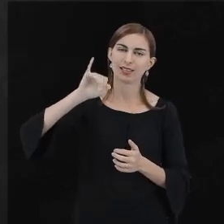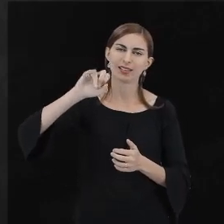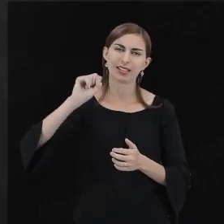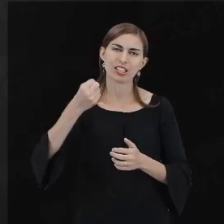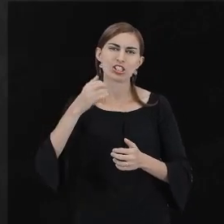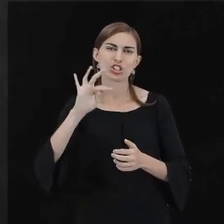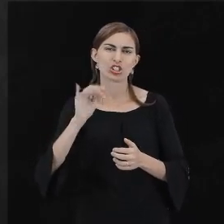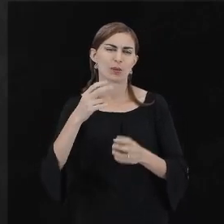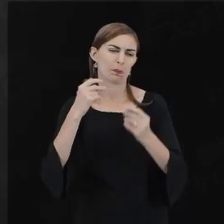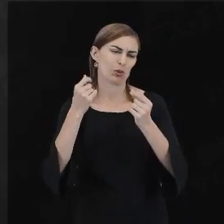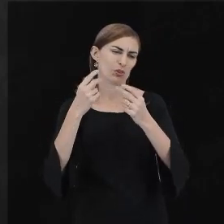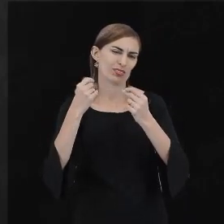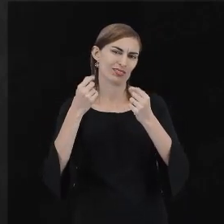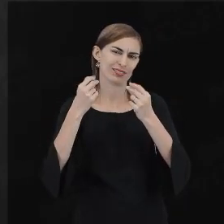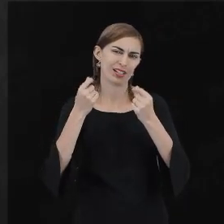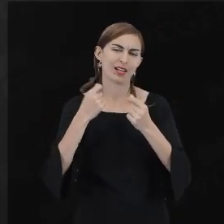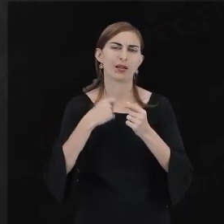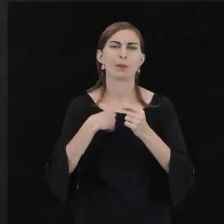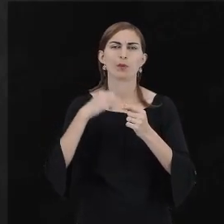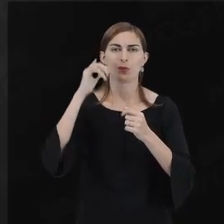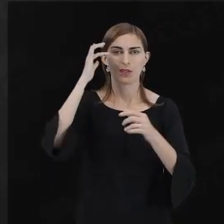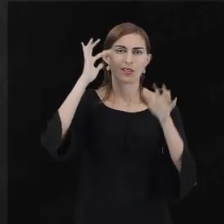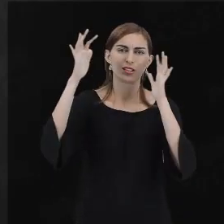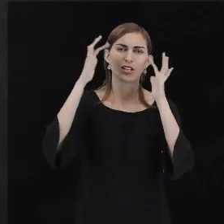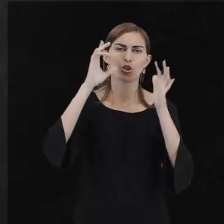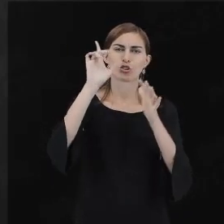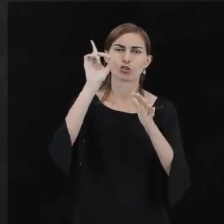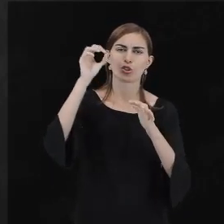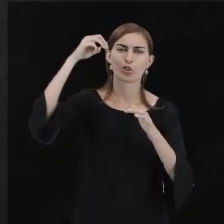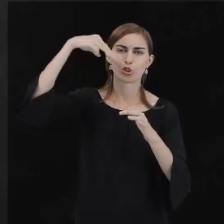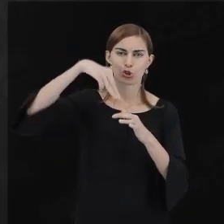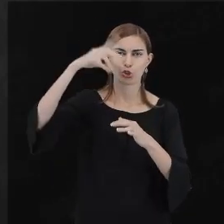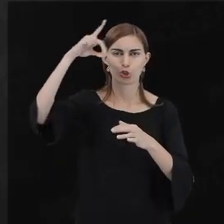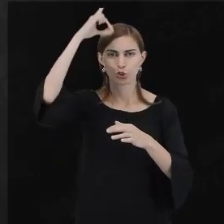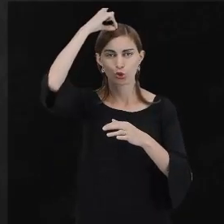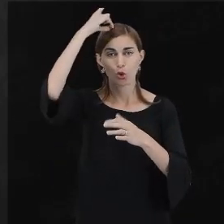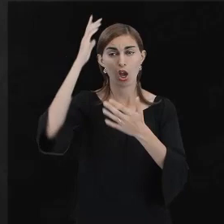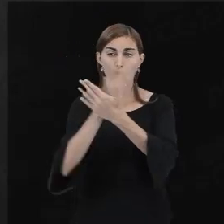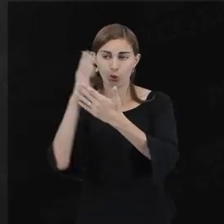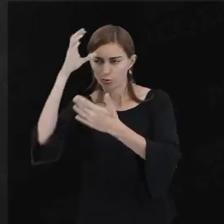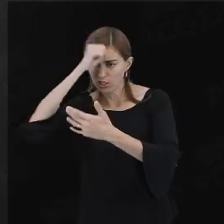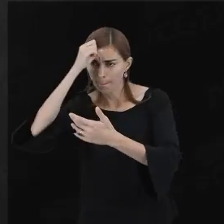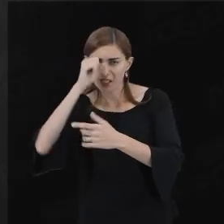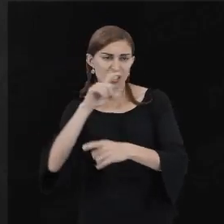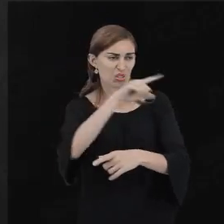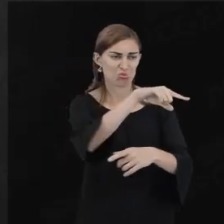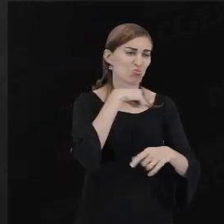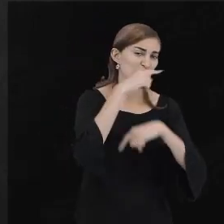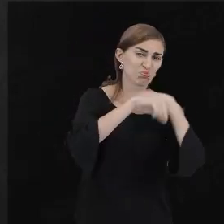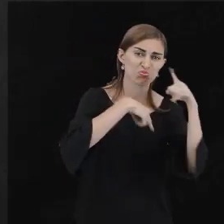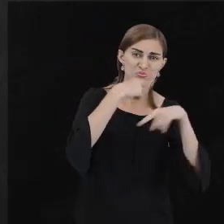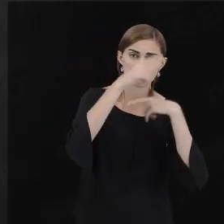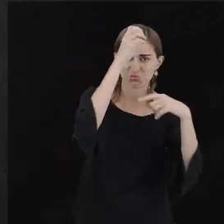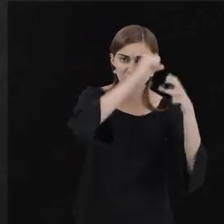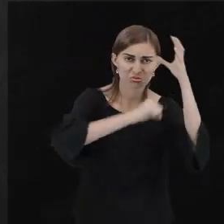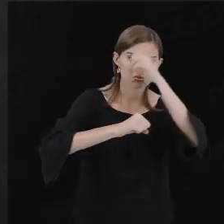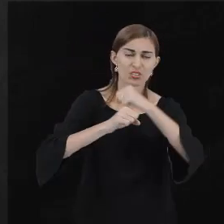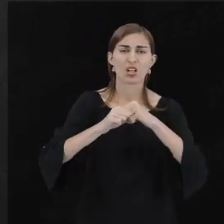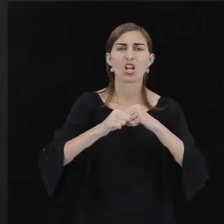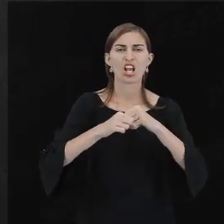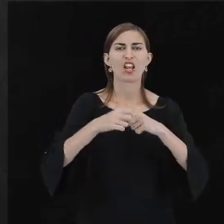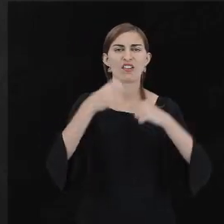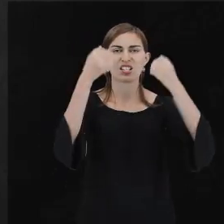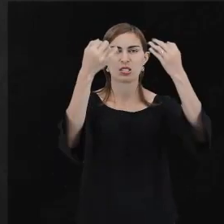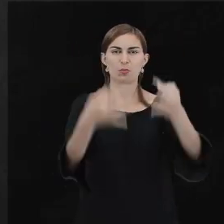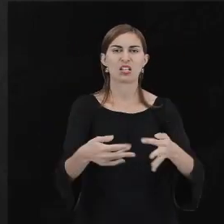ela trouxe essa ideologia do dom, que alguns aprendem e outros não aprendem. E isso justificava o fracasso na escola.